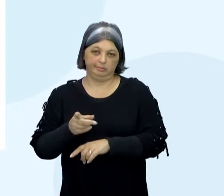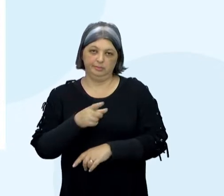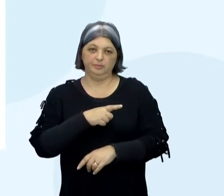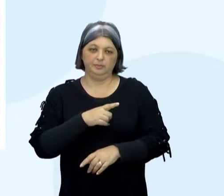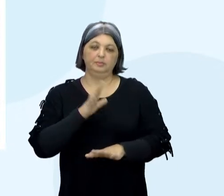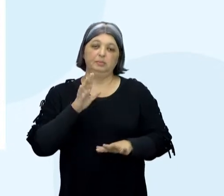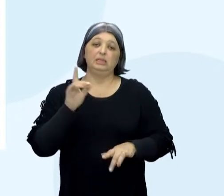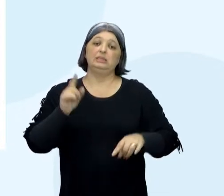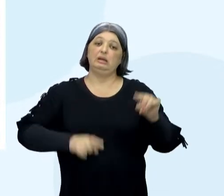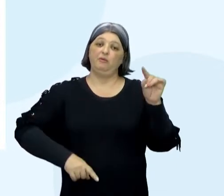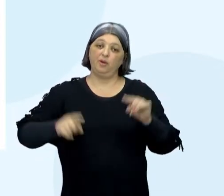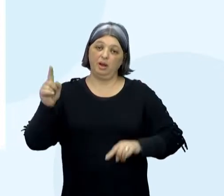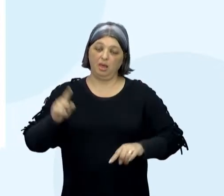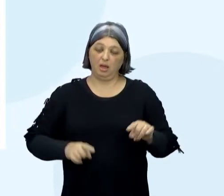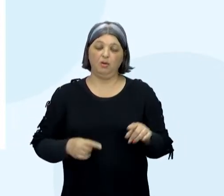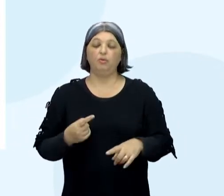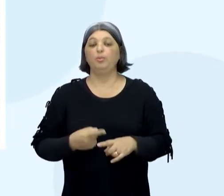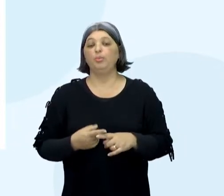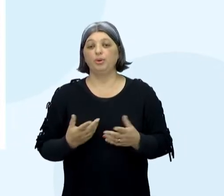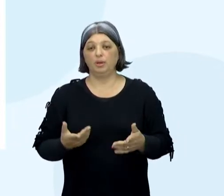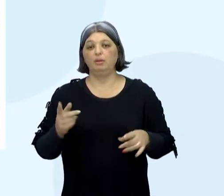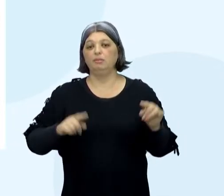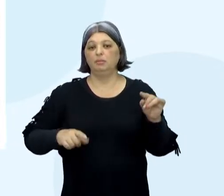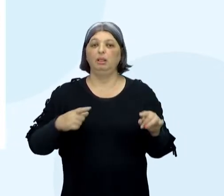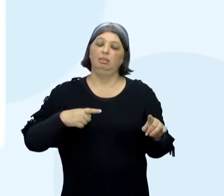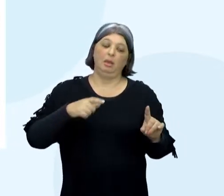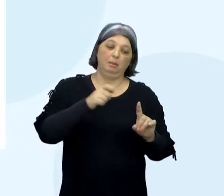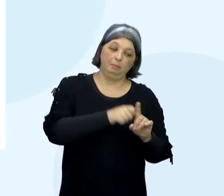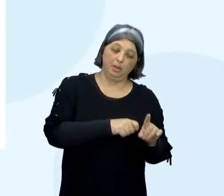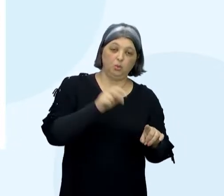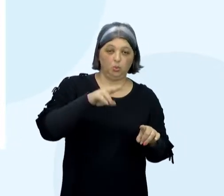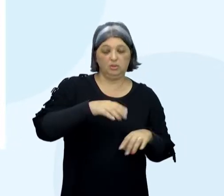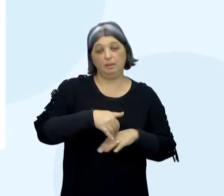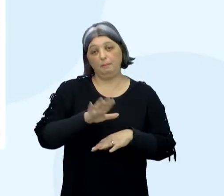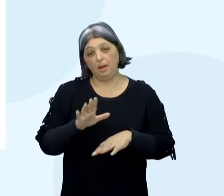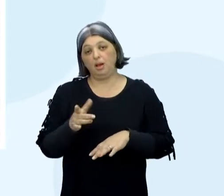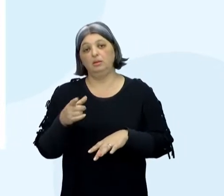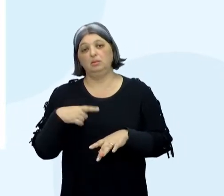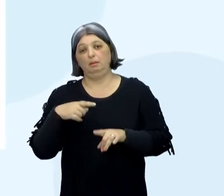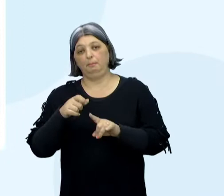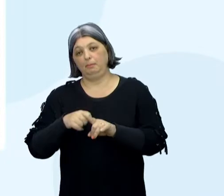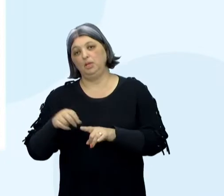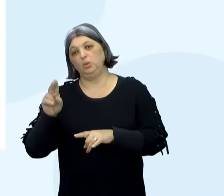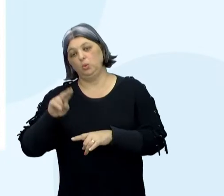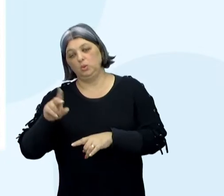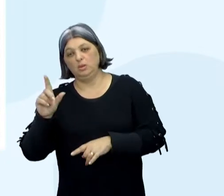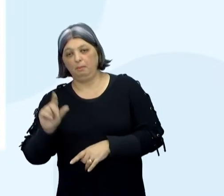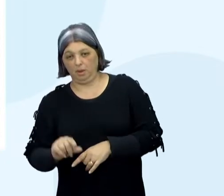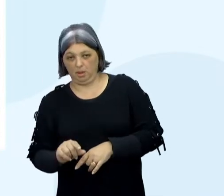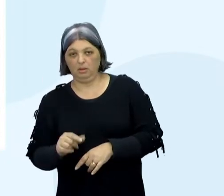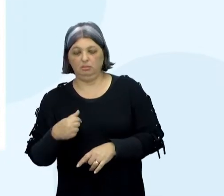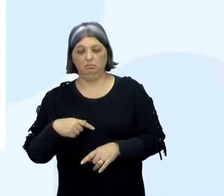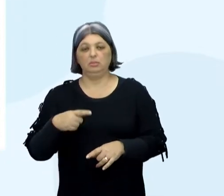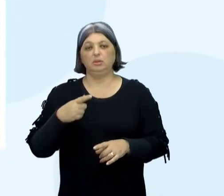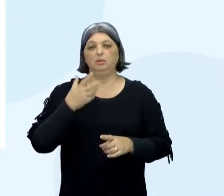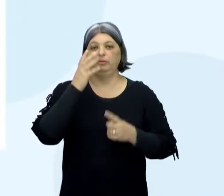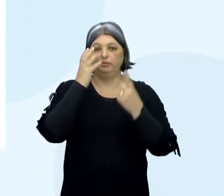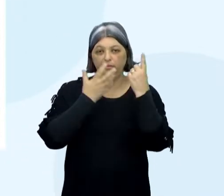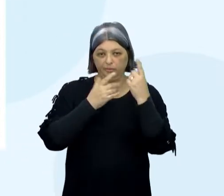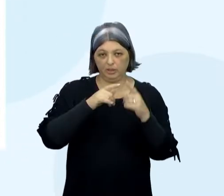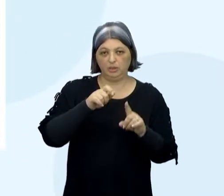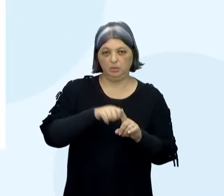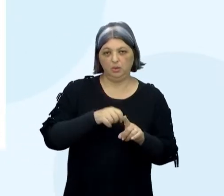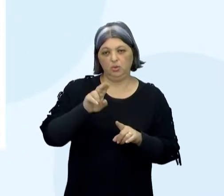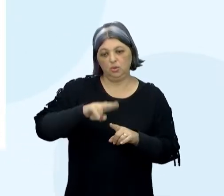conta é variável. Por que a conta é variável? Porque tem mês que a gente usa mais, tem mês que a gente usa menos. Igual vocês viram aí, em fevereiro eu usei